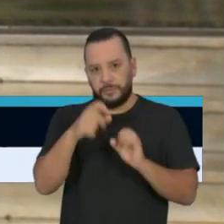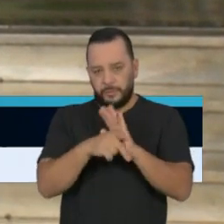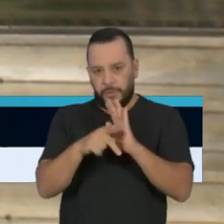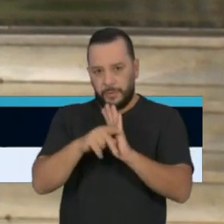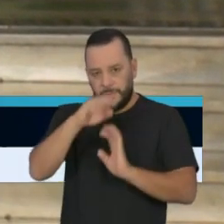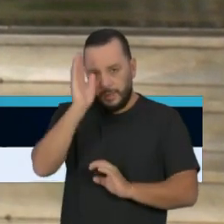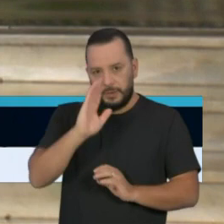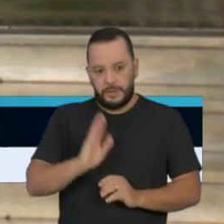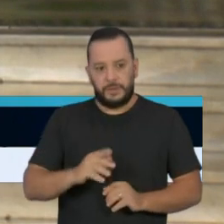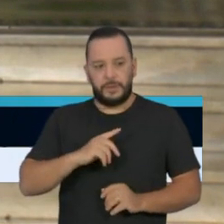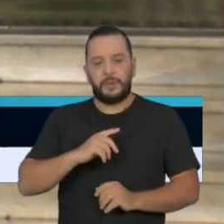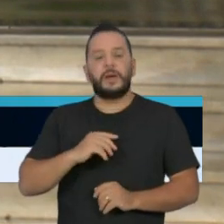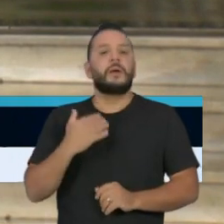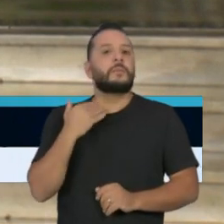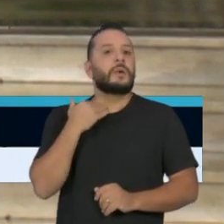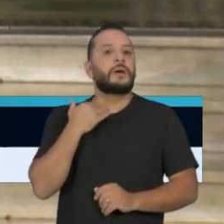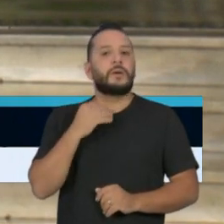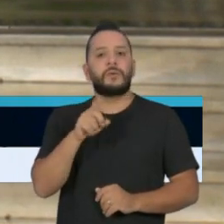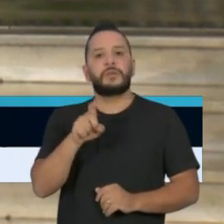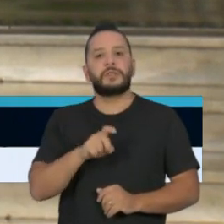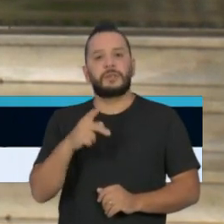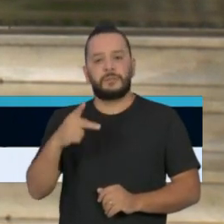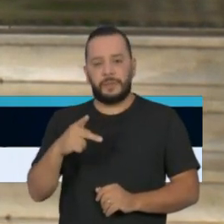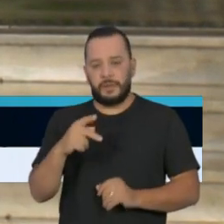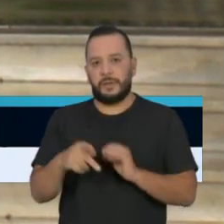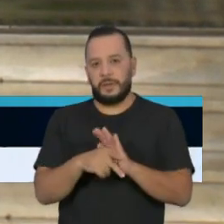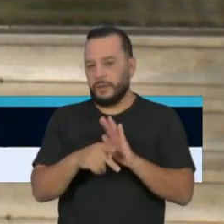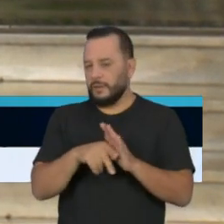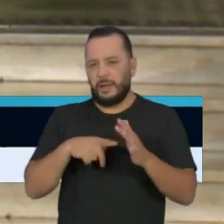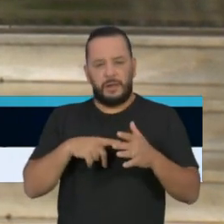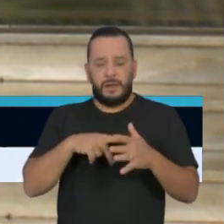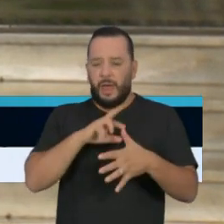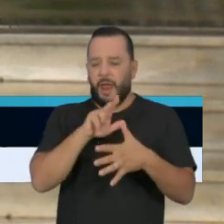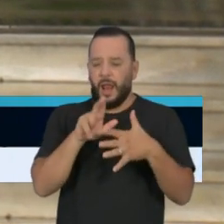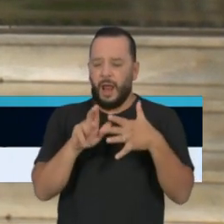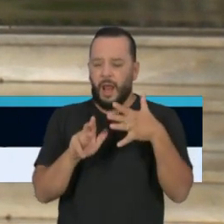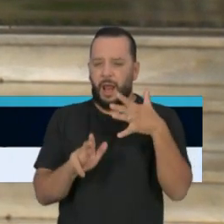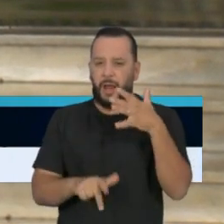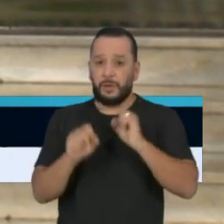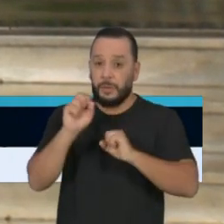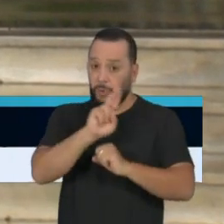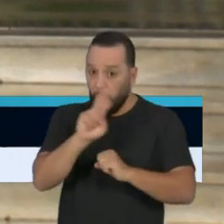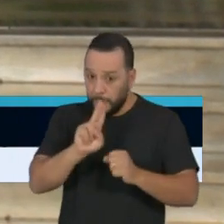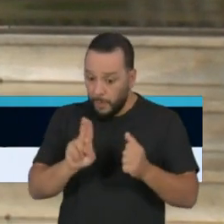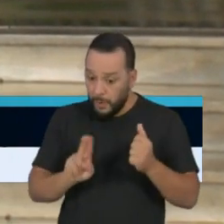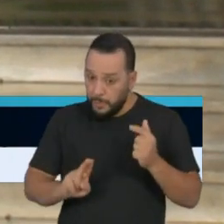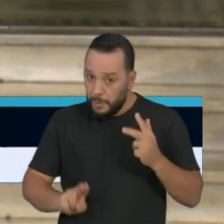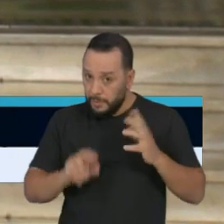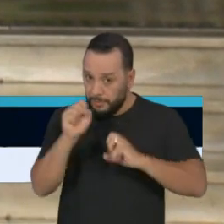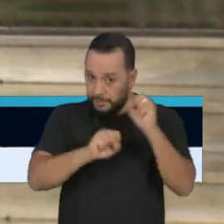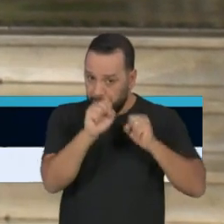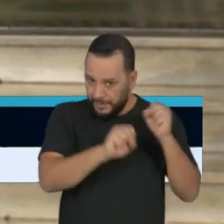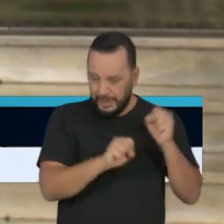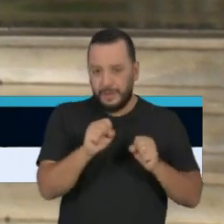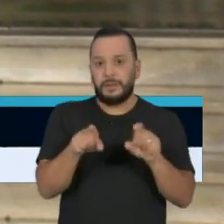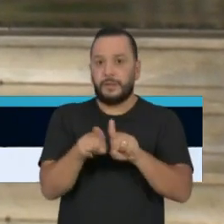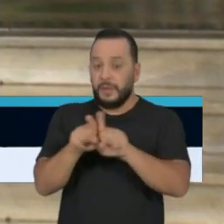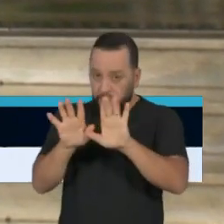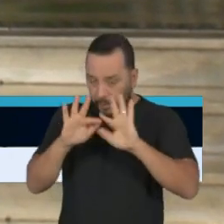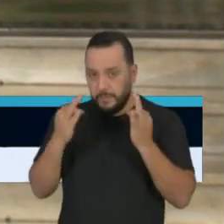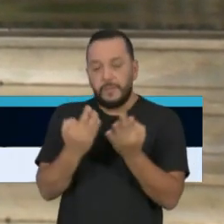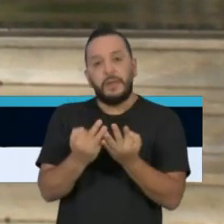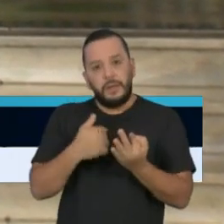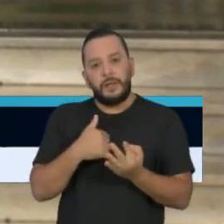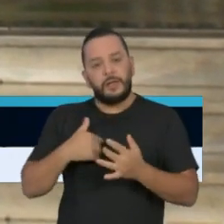Zanqueta, 83 empresas que, de forma solidária, doaram ao Estado de São Paulo